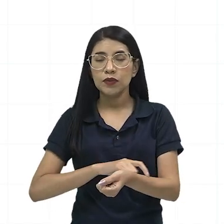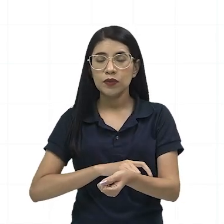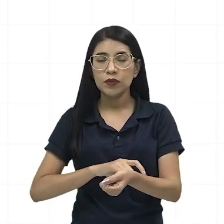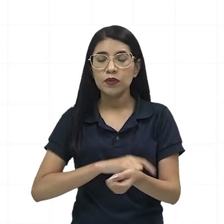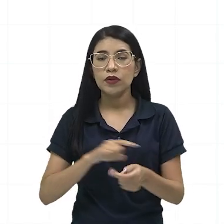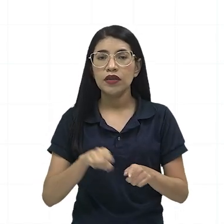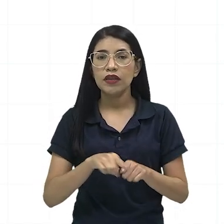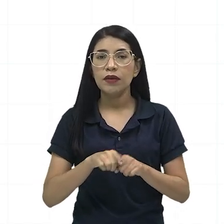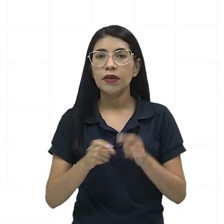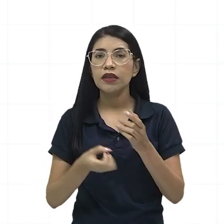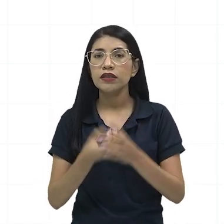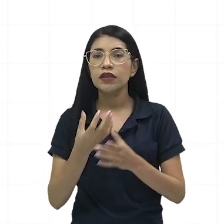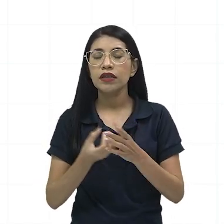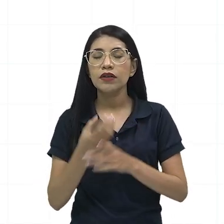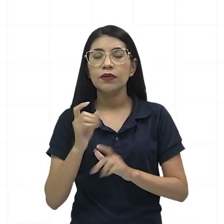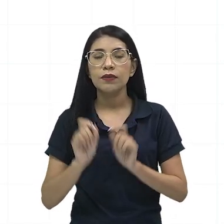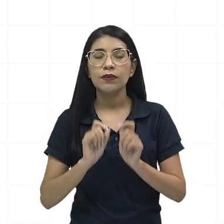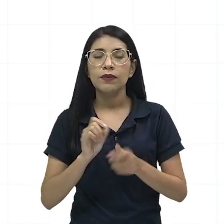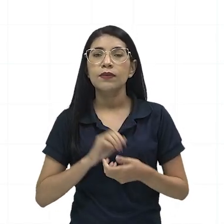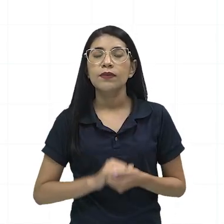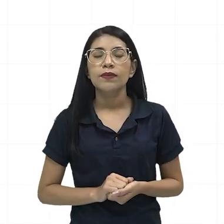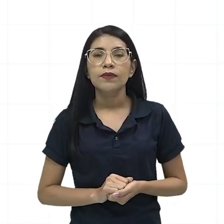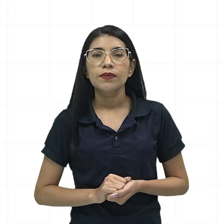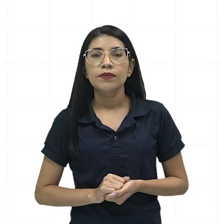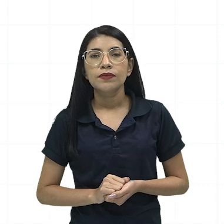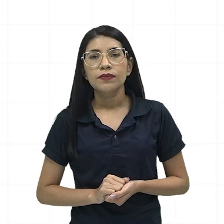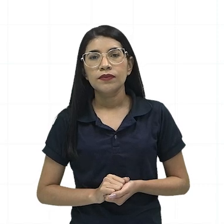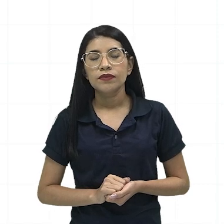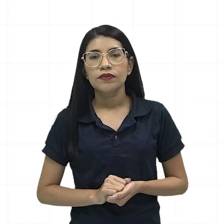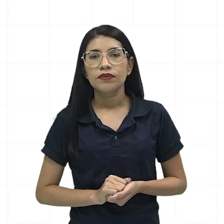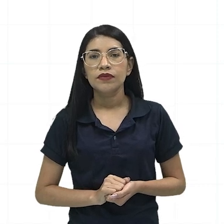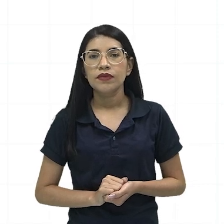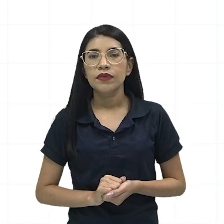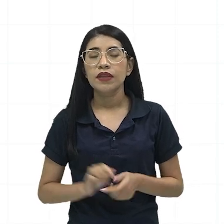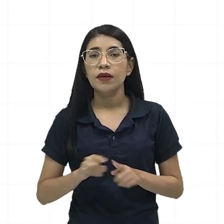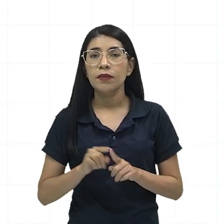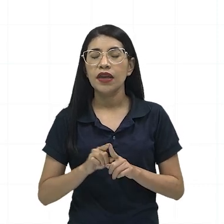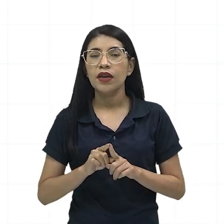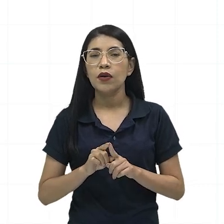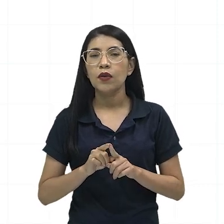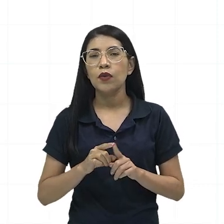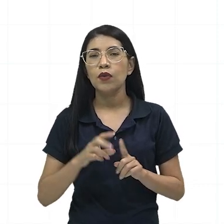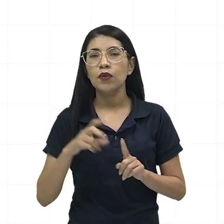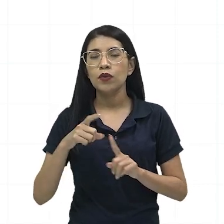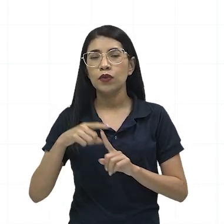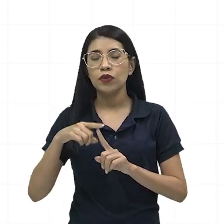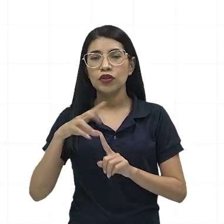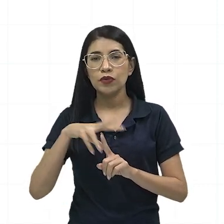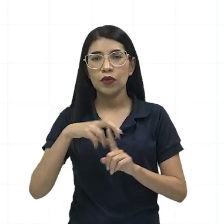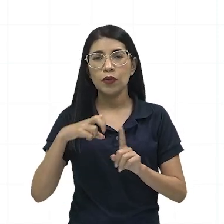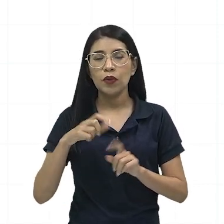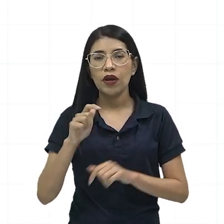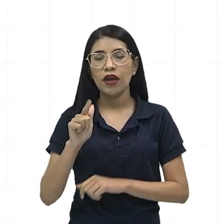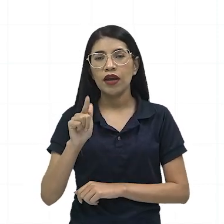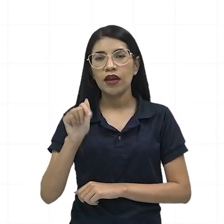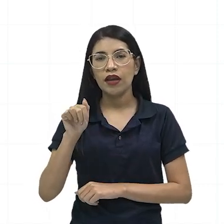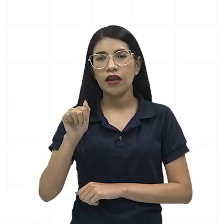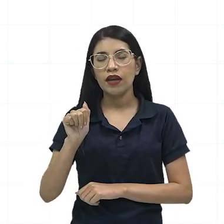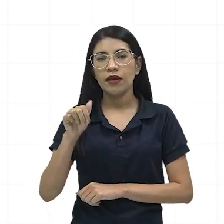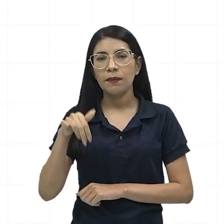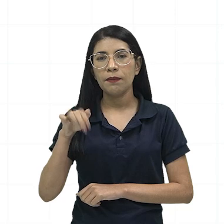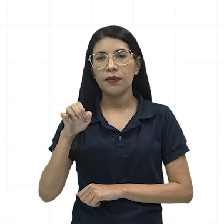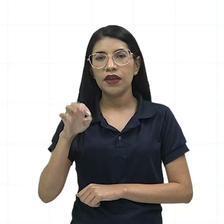formam a forma assexuada do protozoário, que são os gametócitos, e